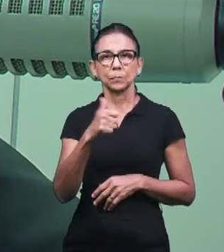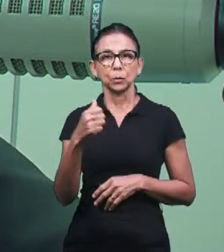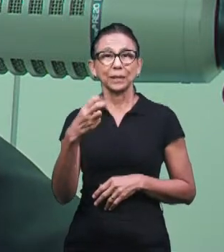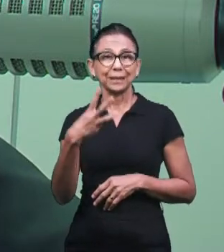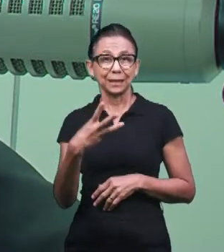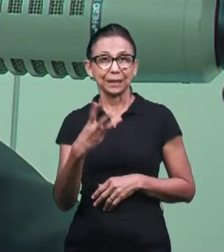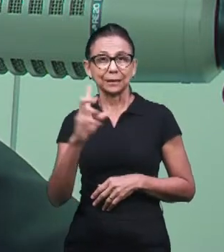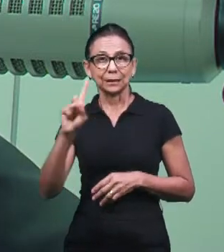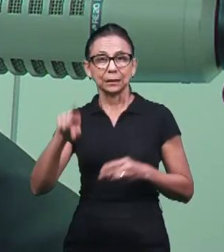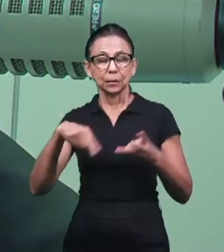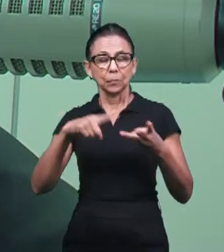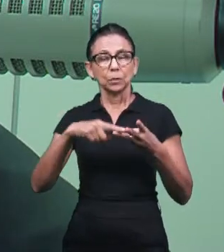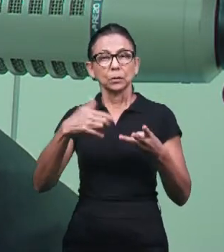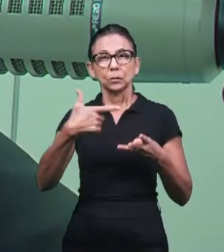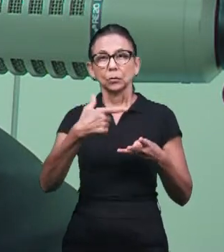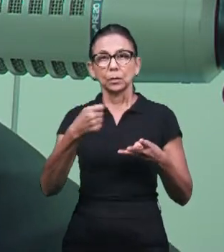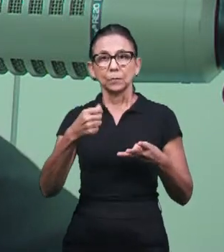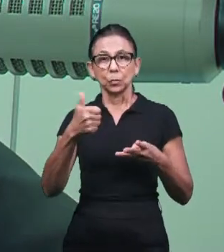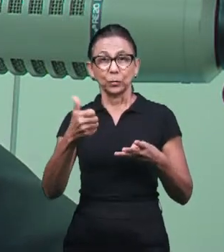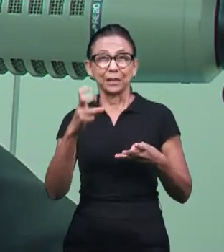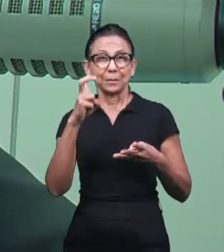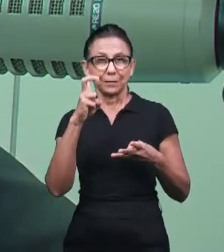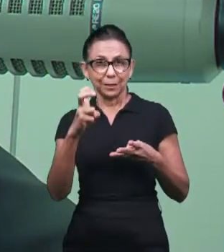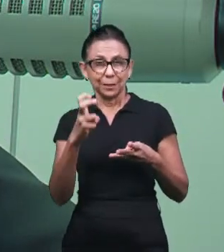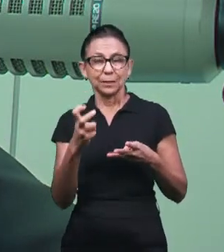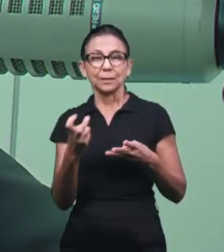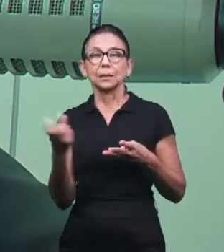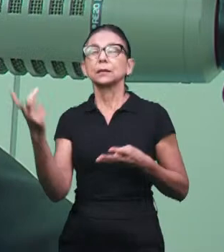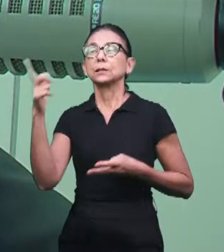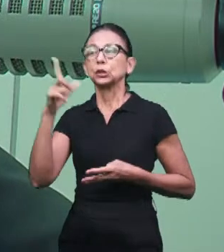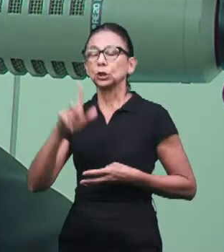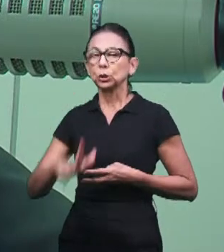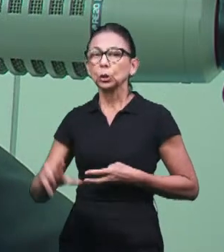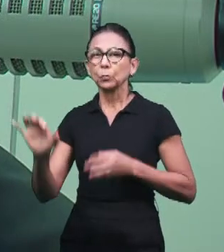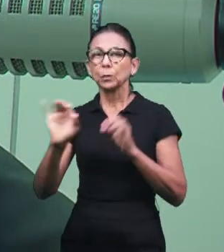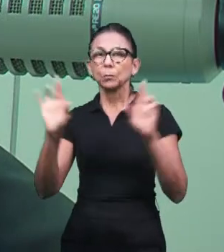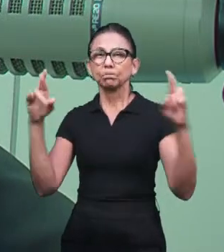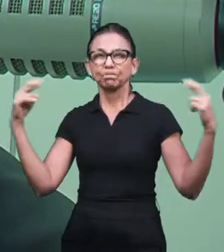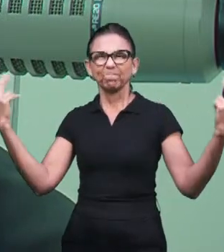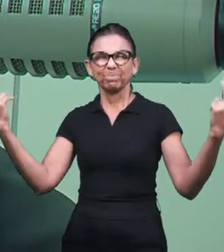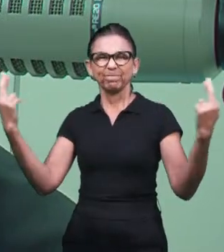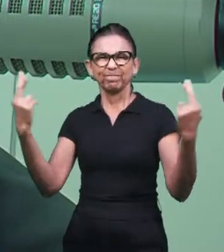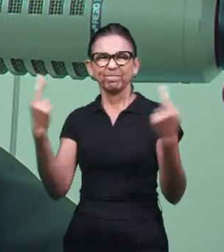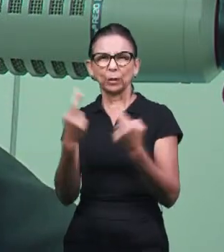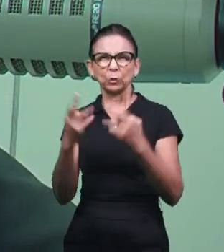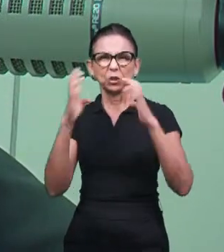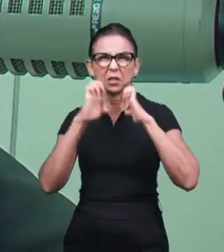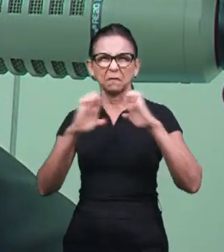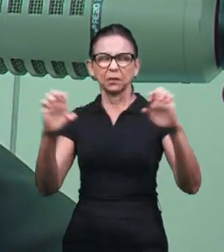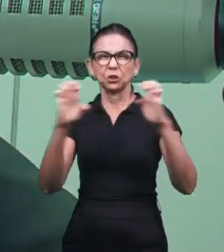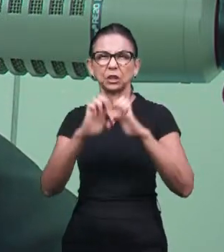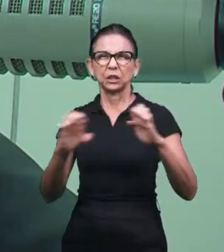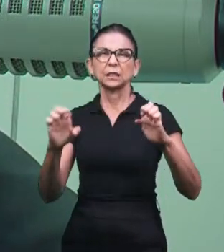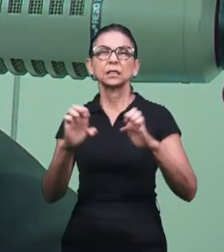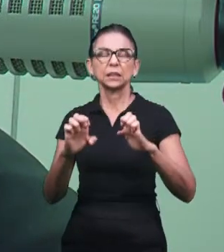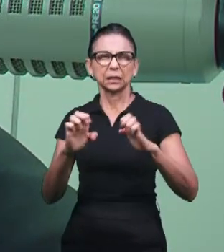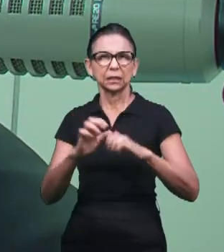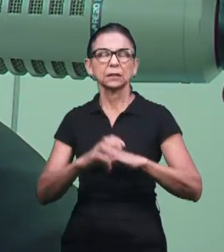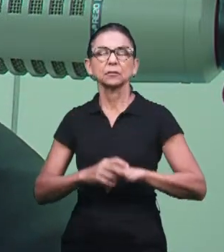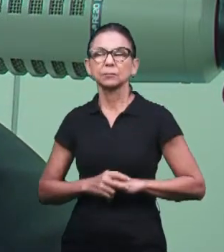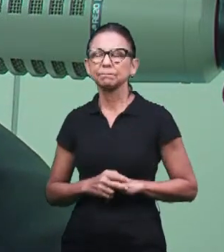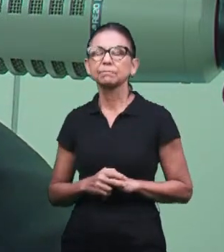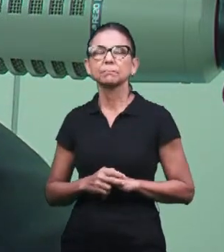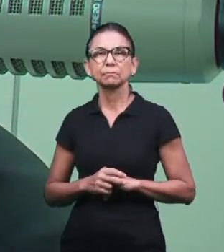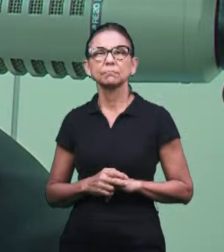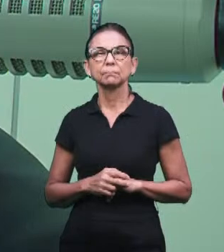2015. Então nós vamos ouvir do pastor Júlio César, porque foi uma experiência marcante,